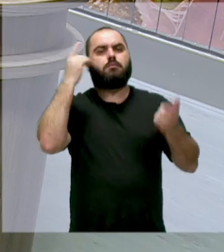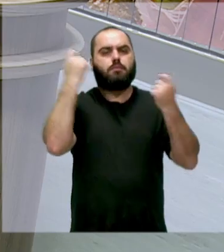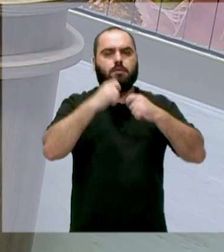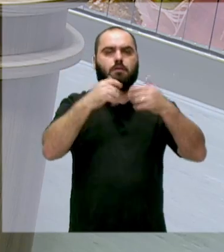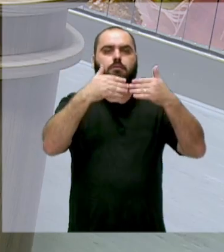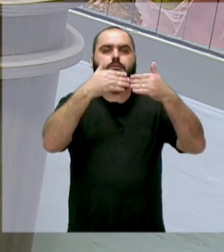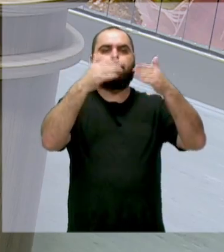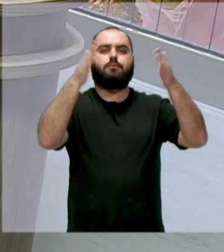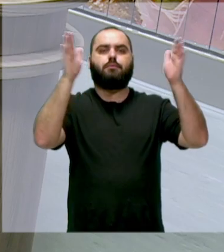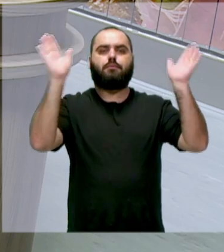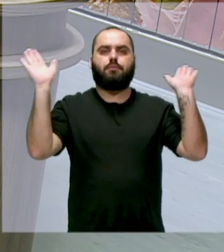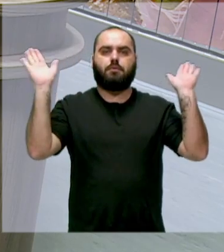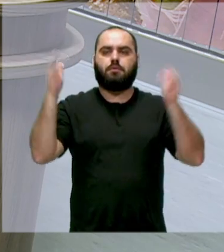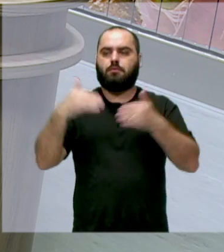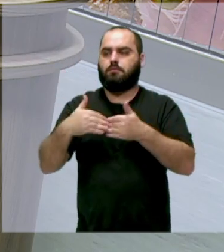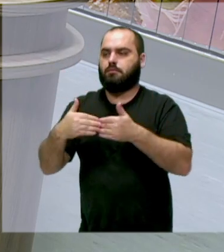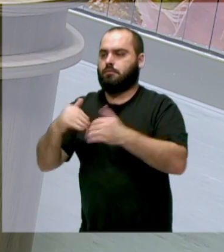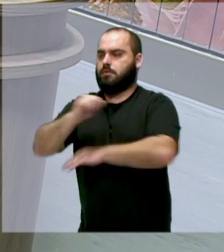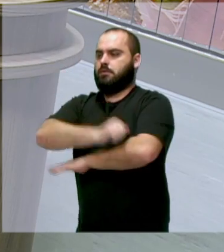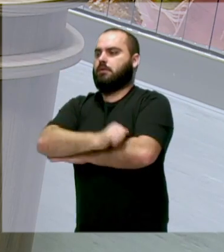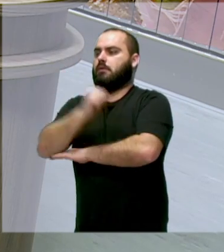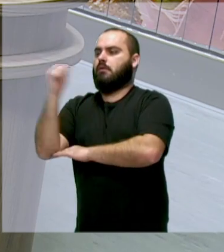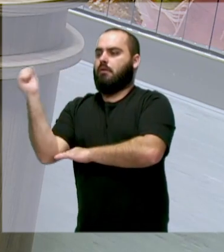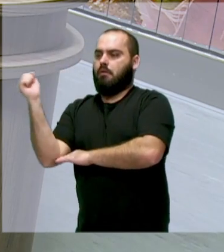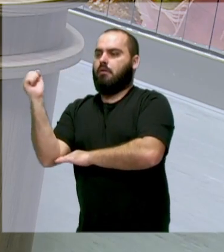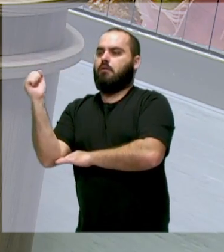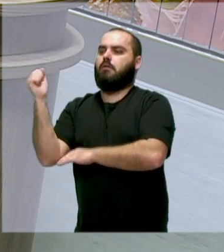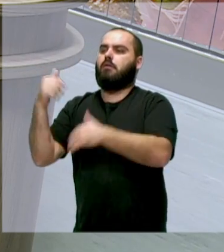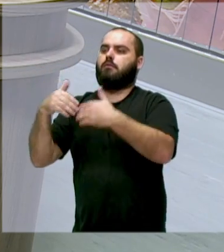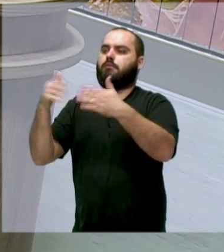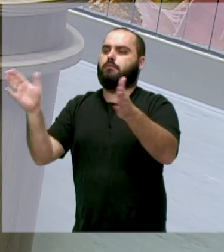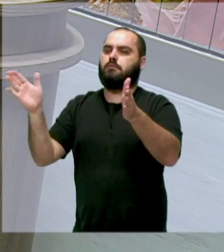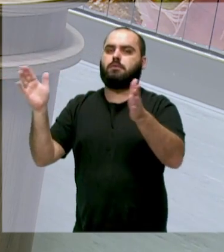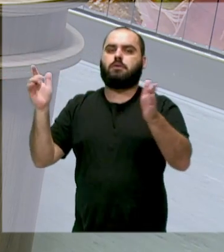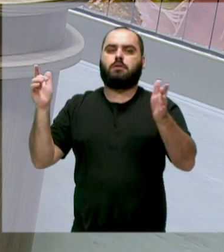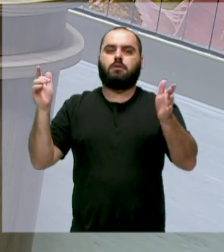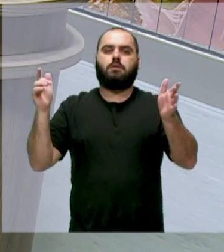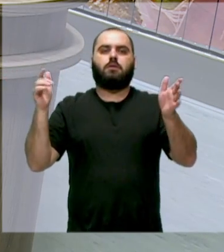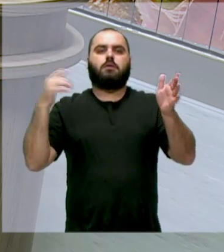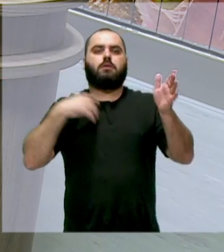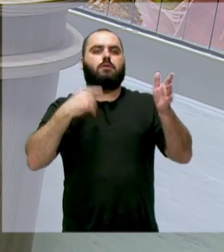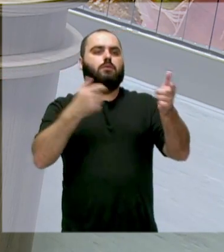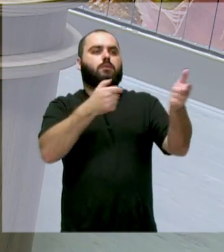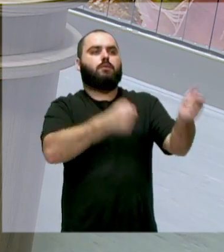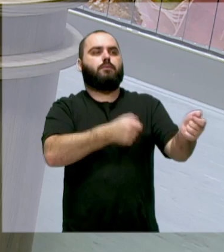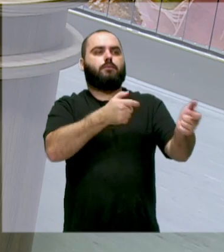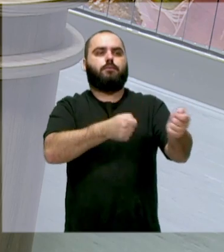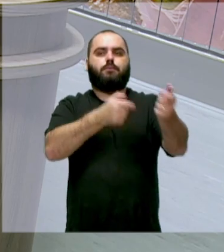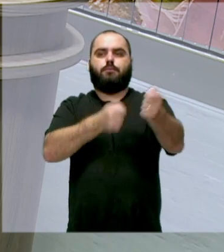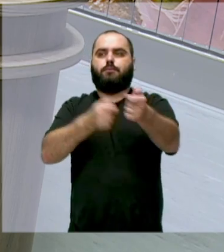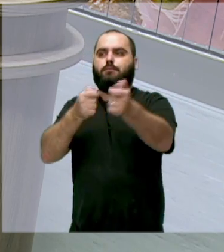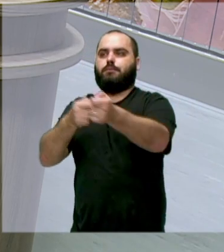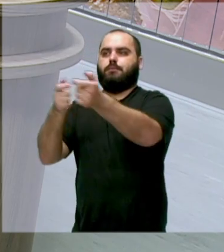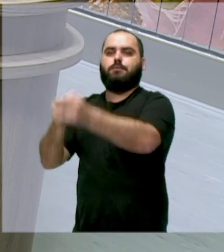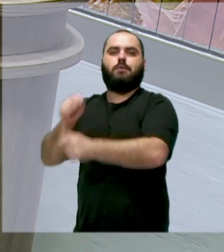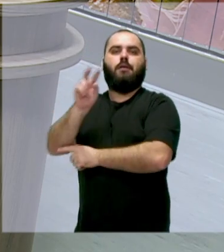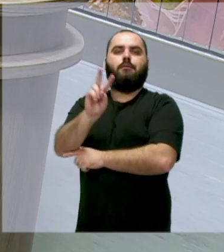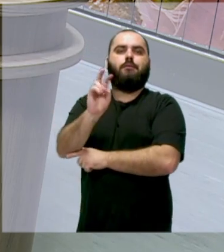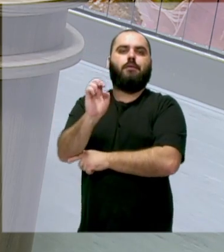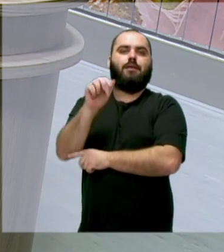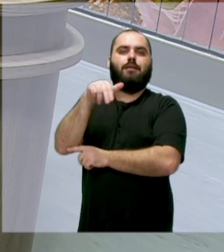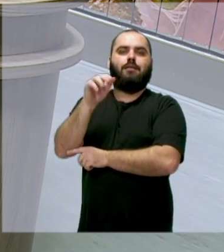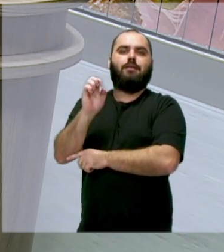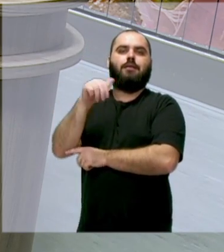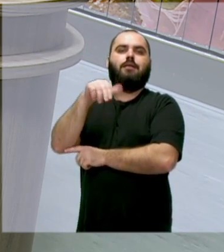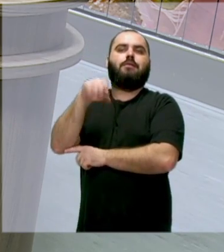abrir todas as portas, abrir as janelas e deixar eles injetarem aquele veneno no teu ambiente